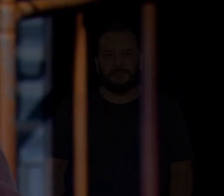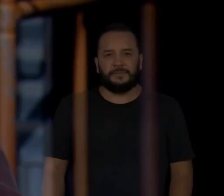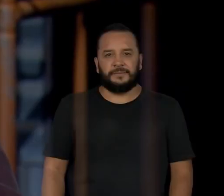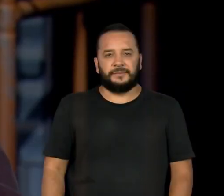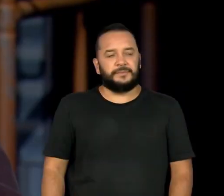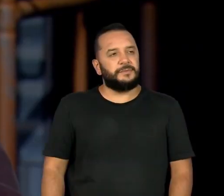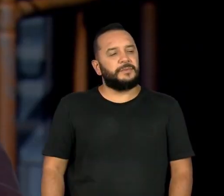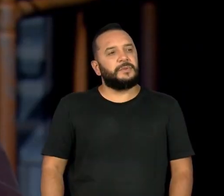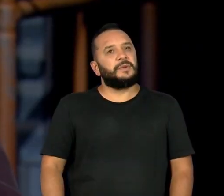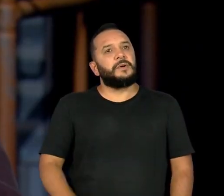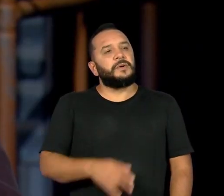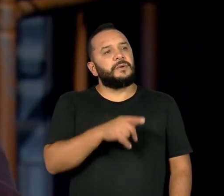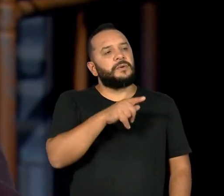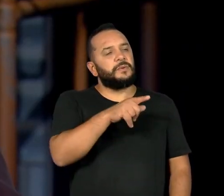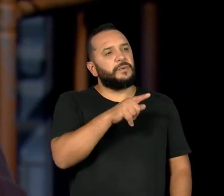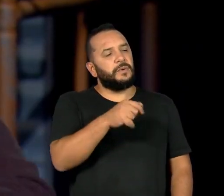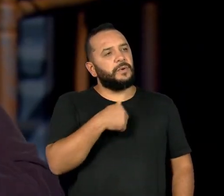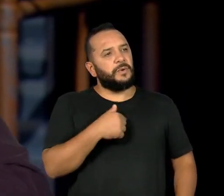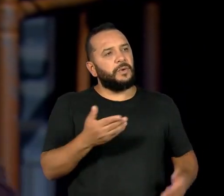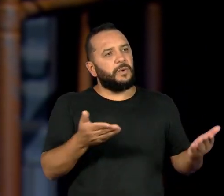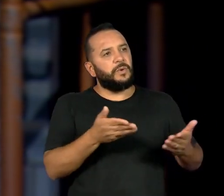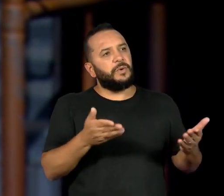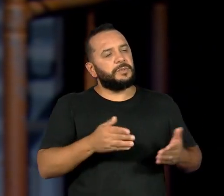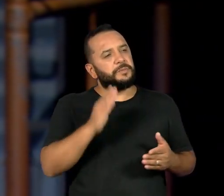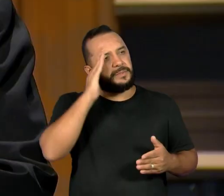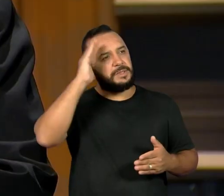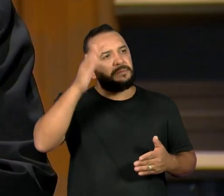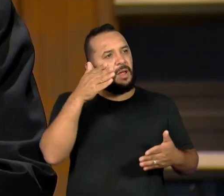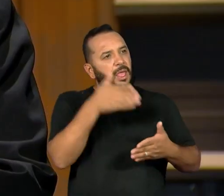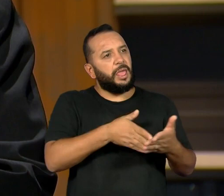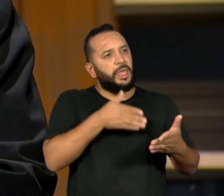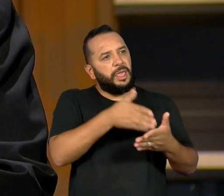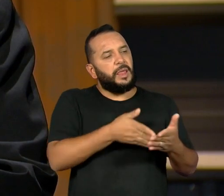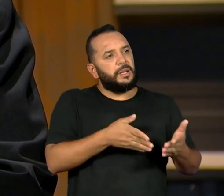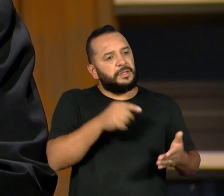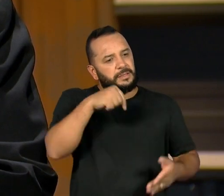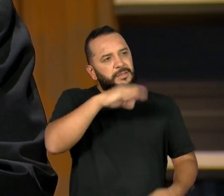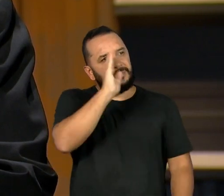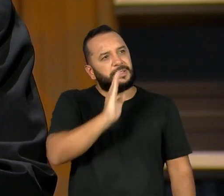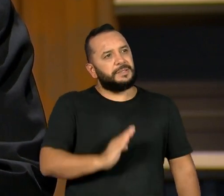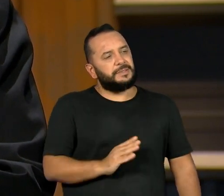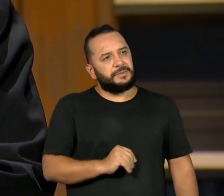Qual é o principal obstáculo hoje na realidade brasileira? A gente pensa